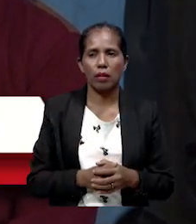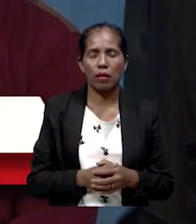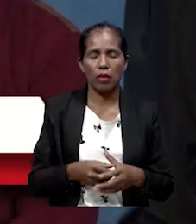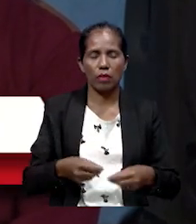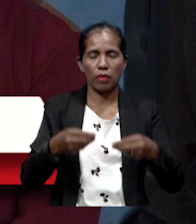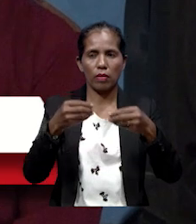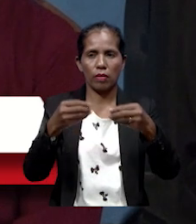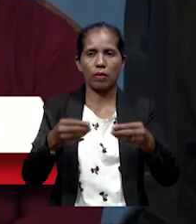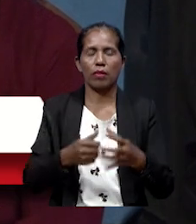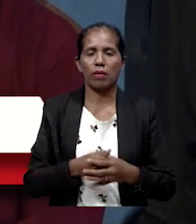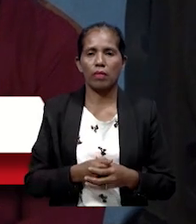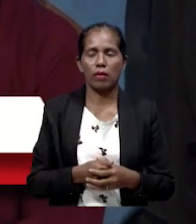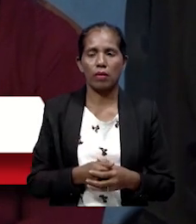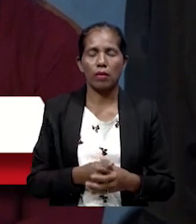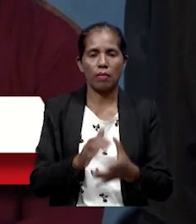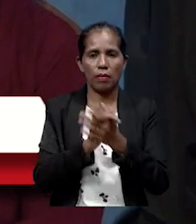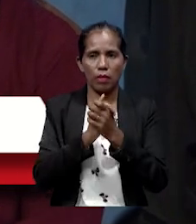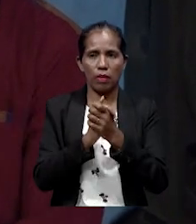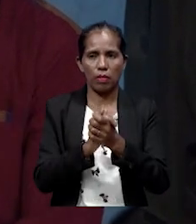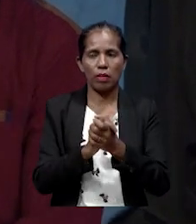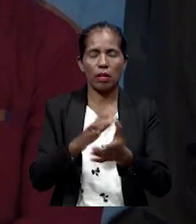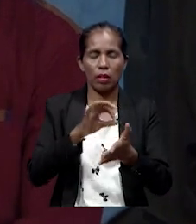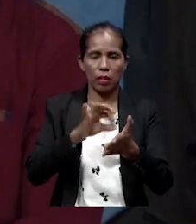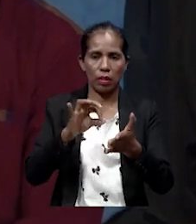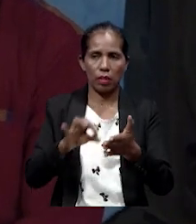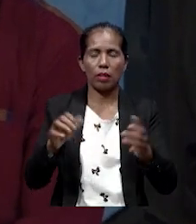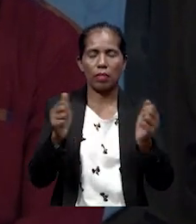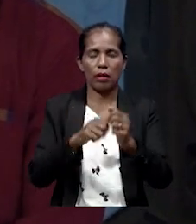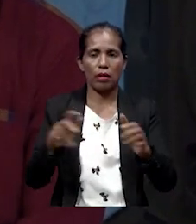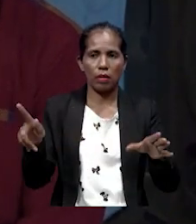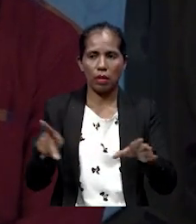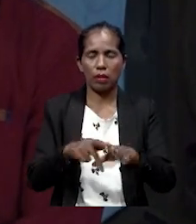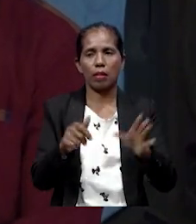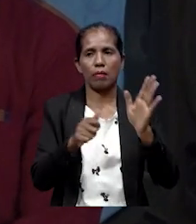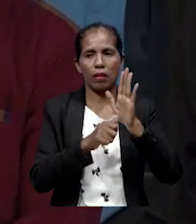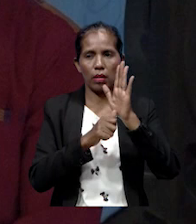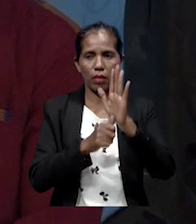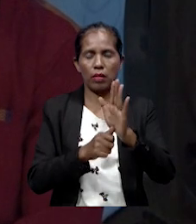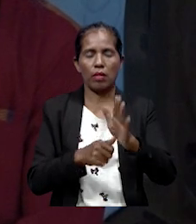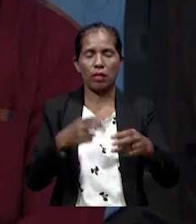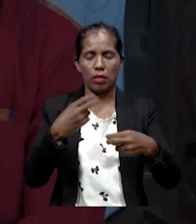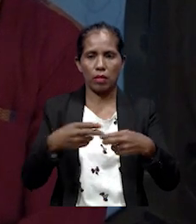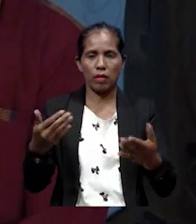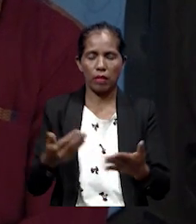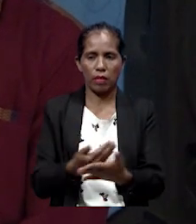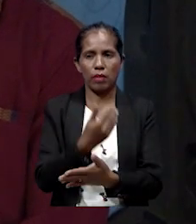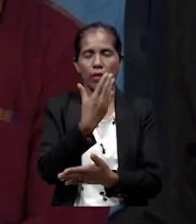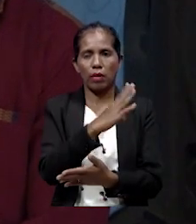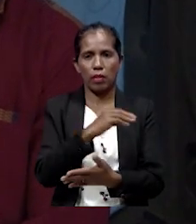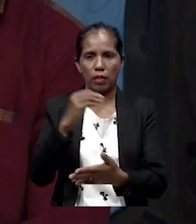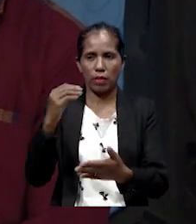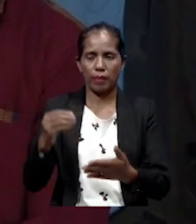novos protagonistas. Registro com grande satisfação a presença de figuras novas no topo